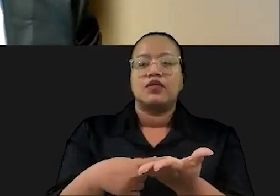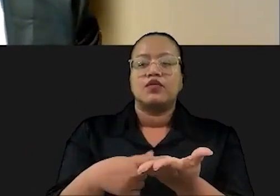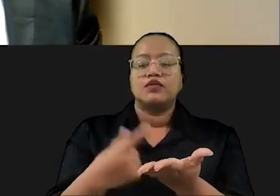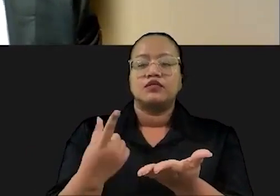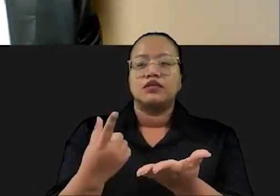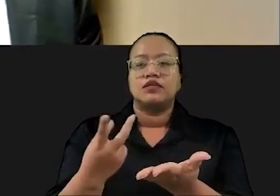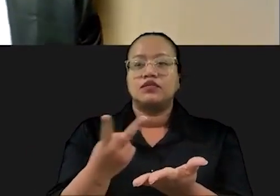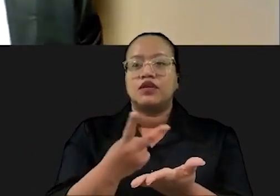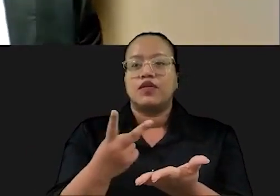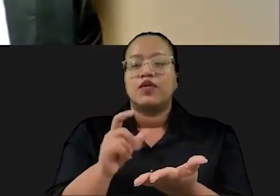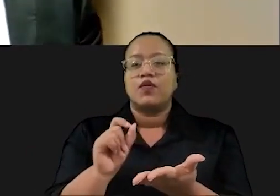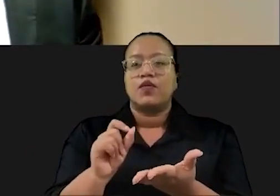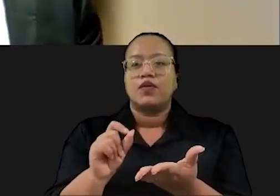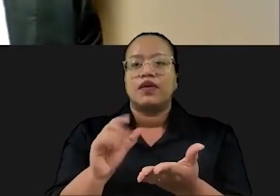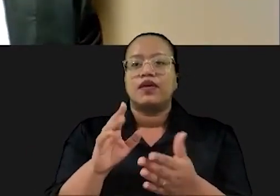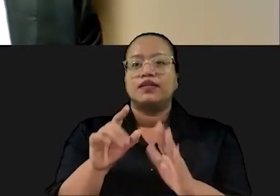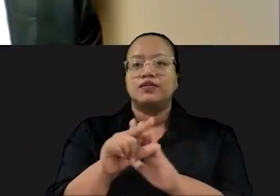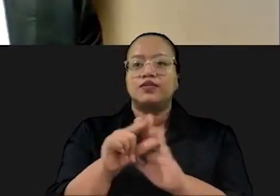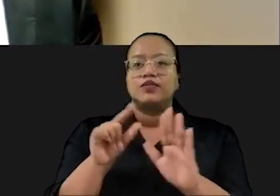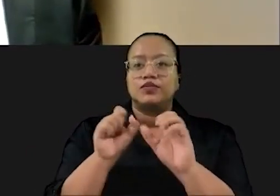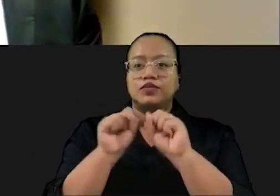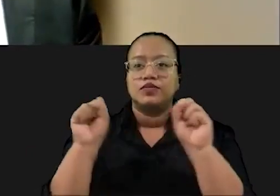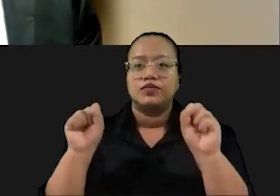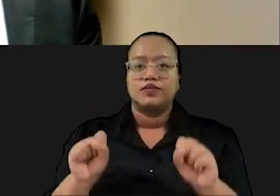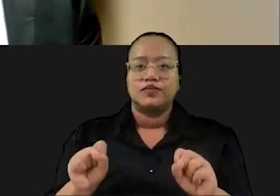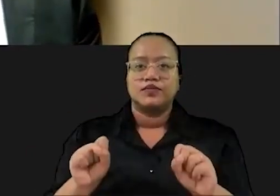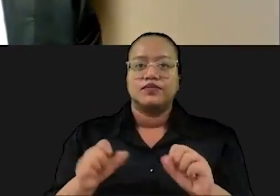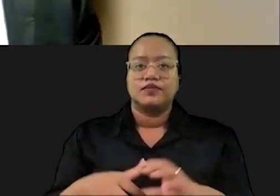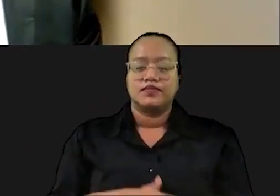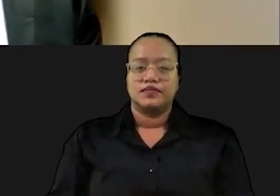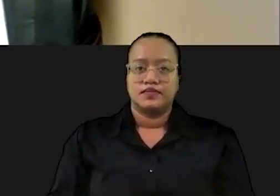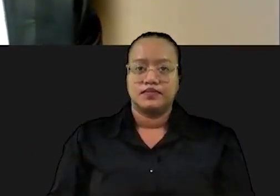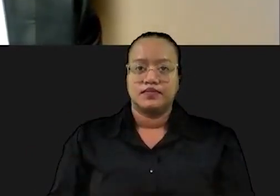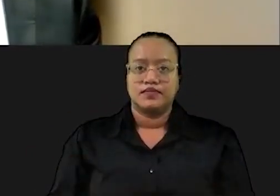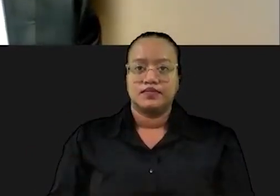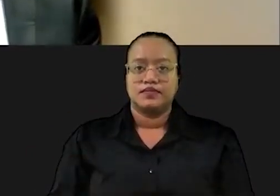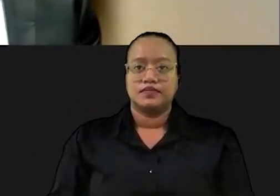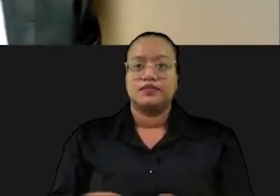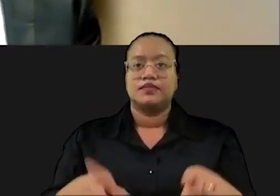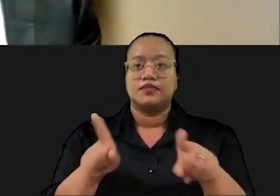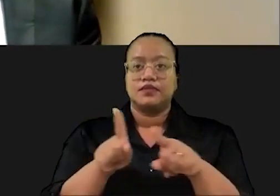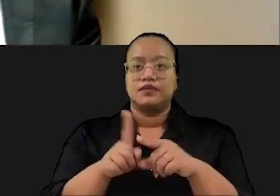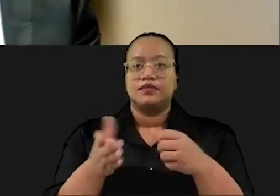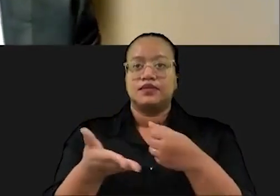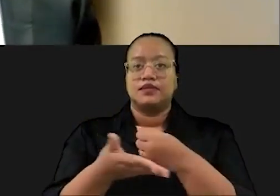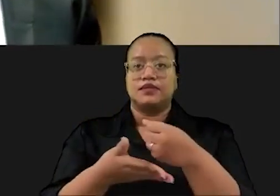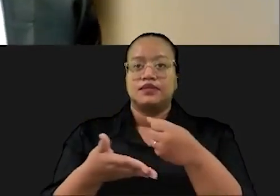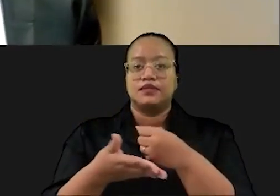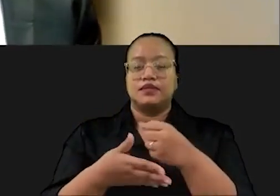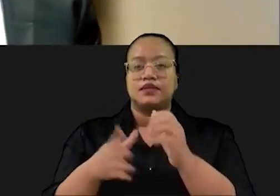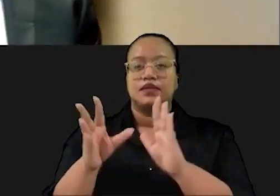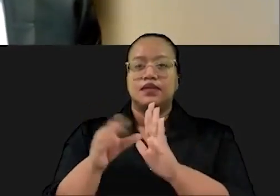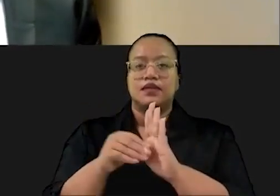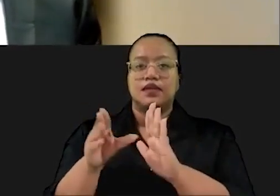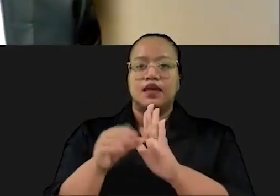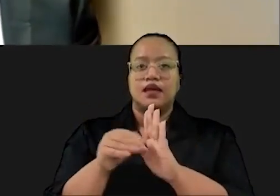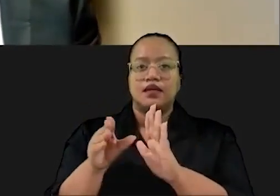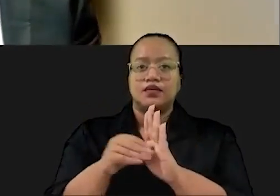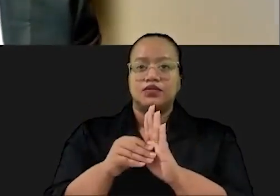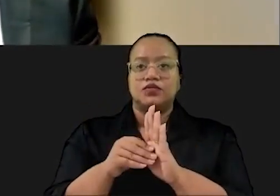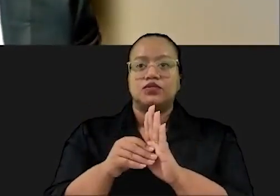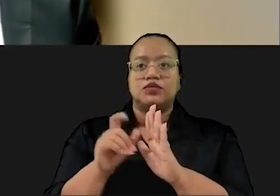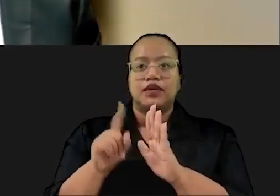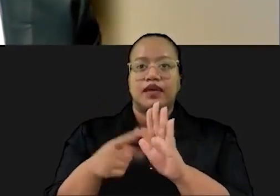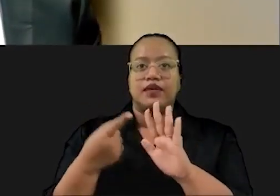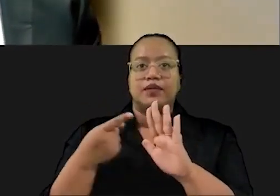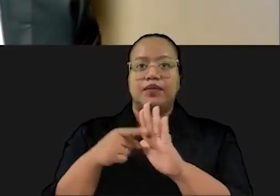processual. E também tem a camada de base de dados, que tem uma complexidade enorme. Por exemplo, o PJE tem mais de